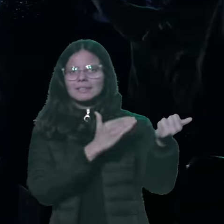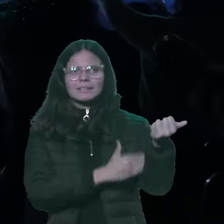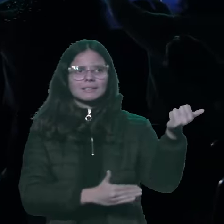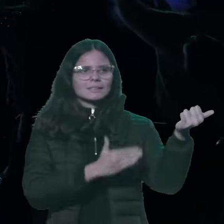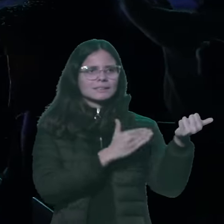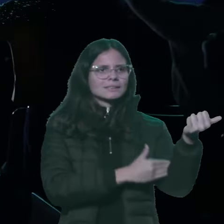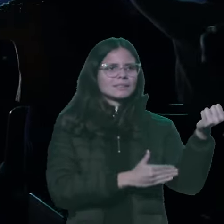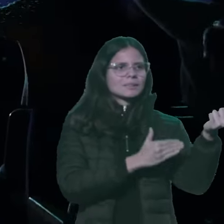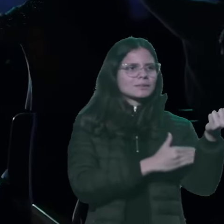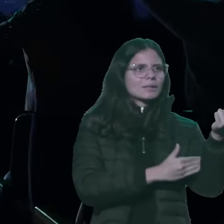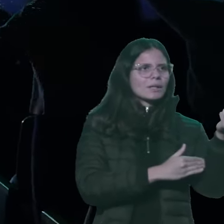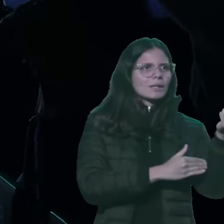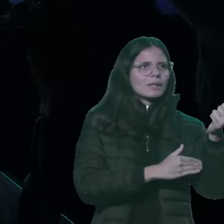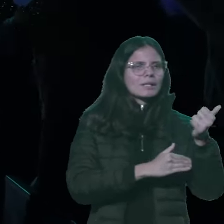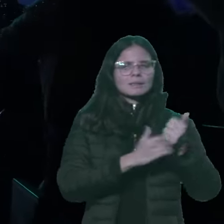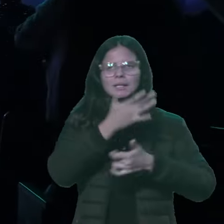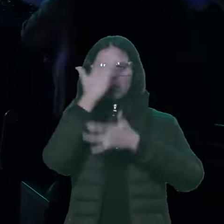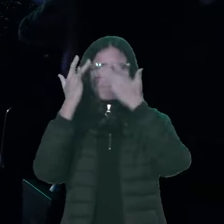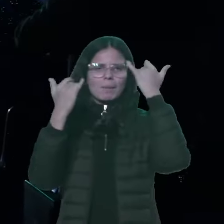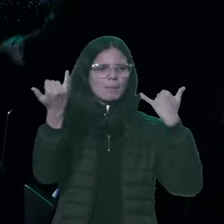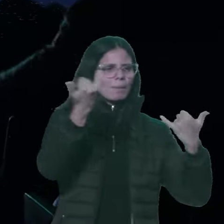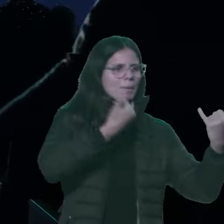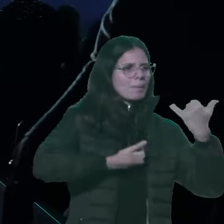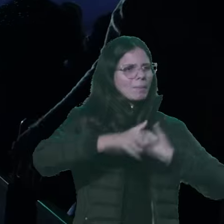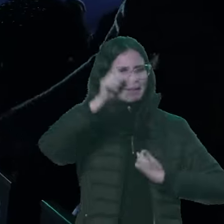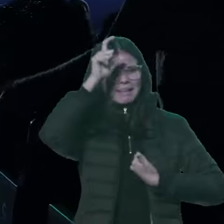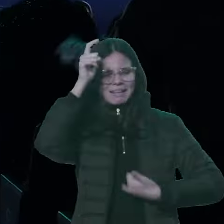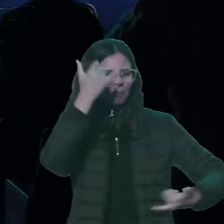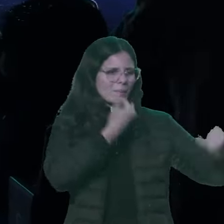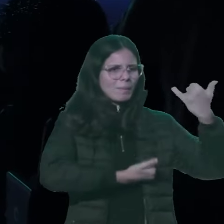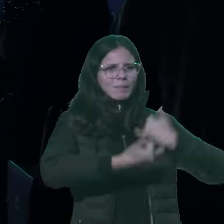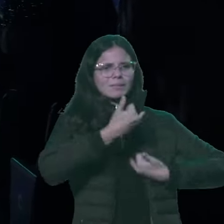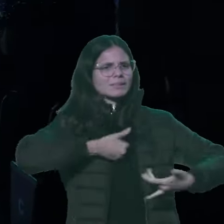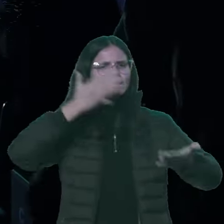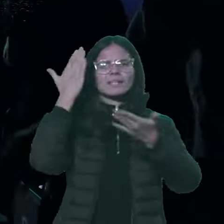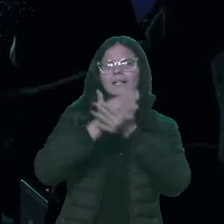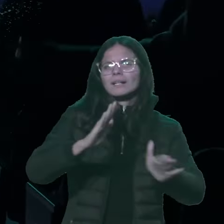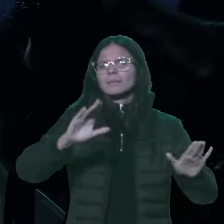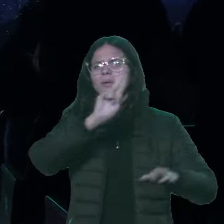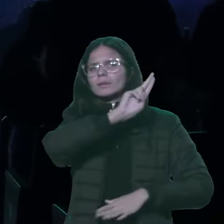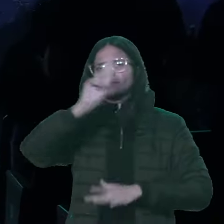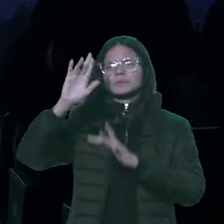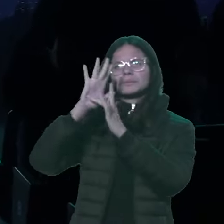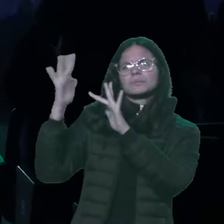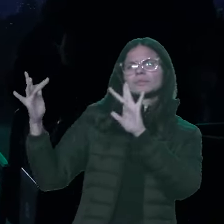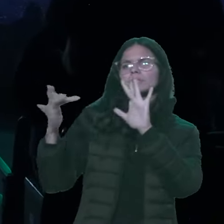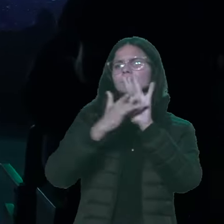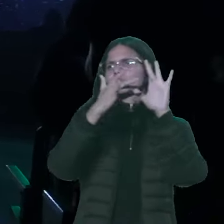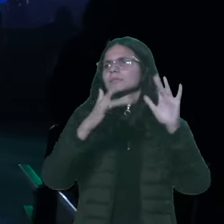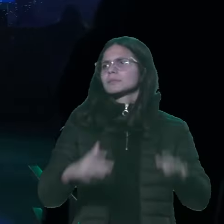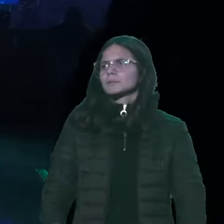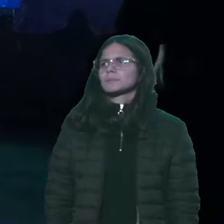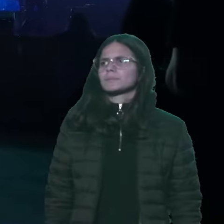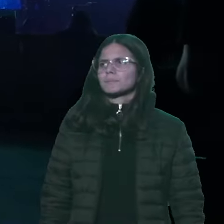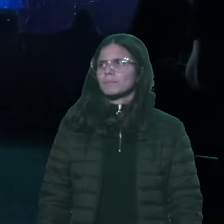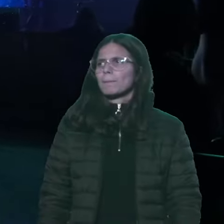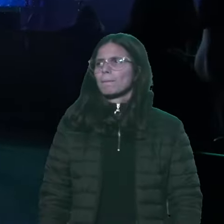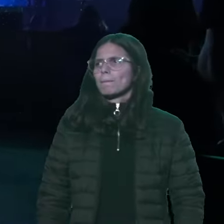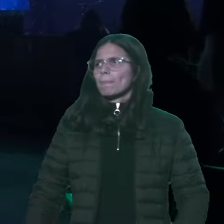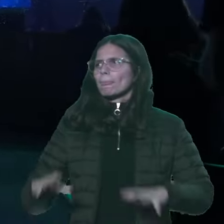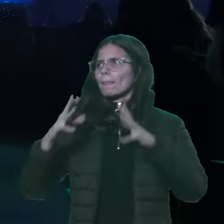todas as vozes de Satanás serão cessadas agora em nome de Jesus.